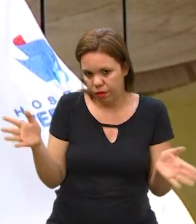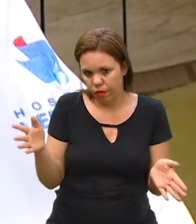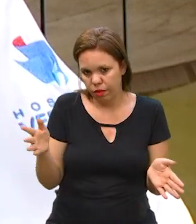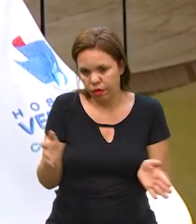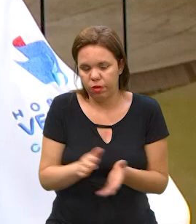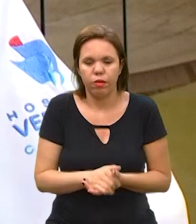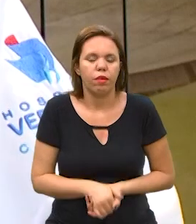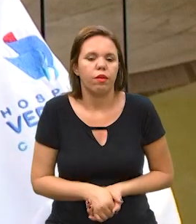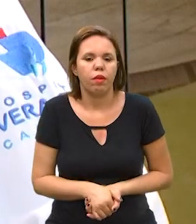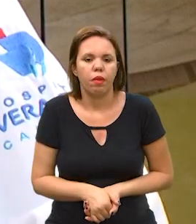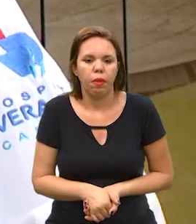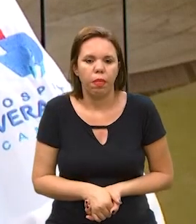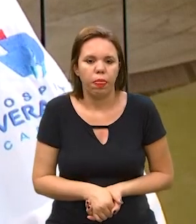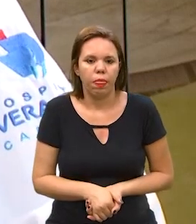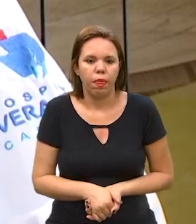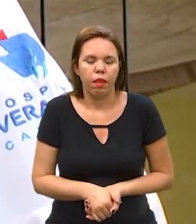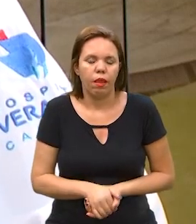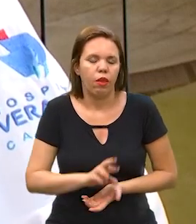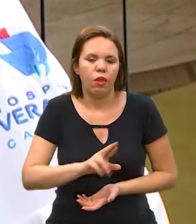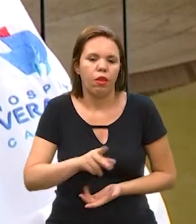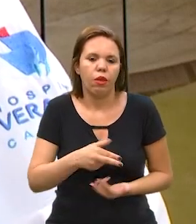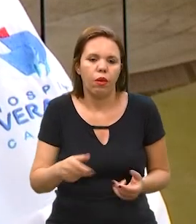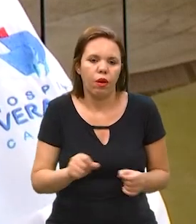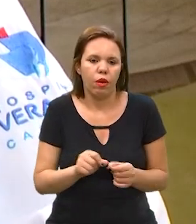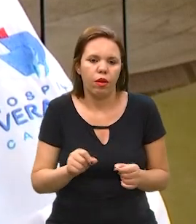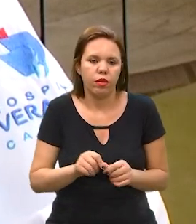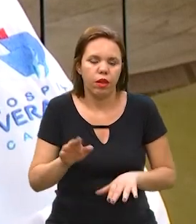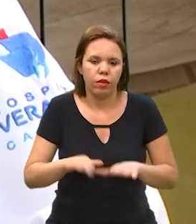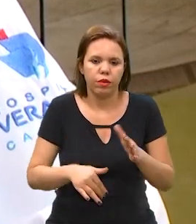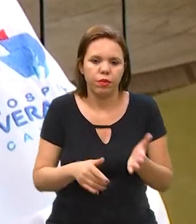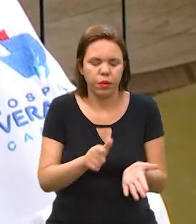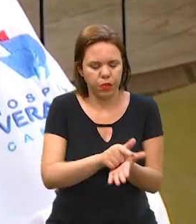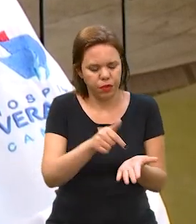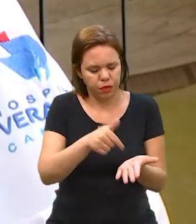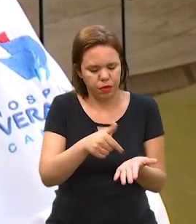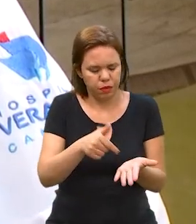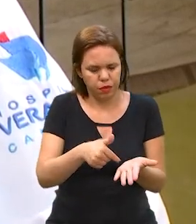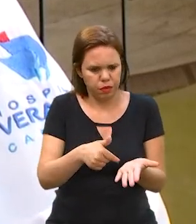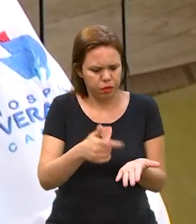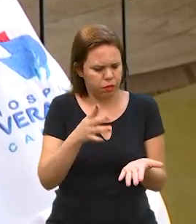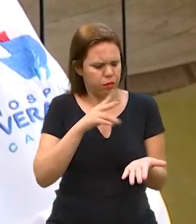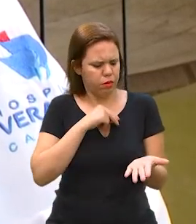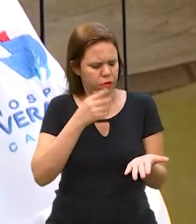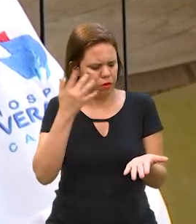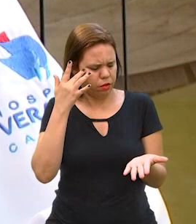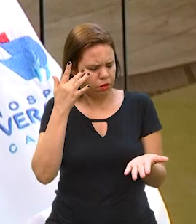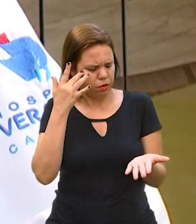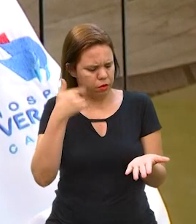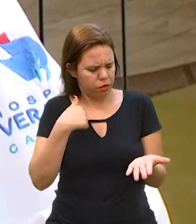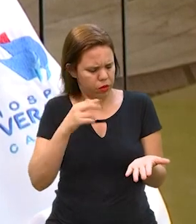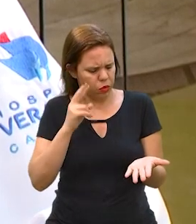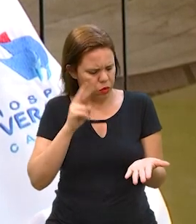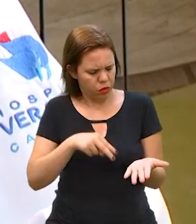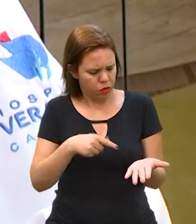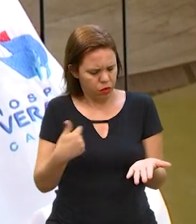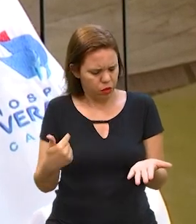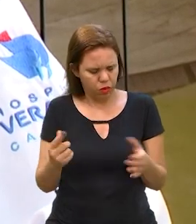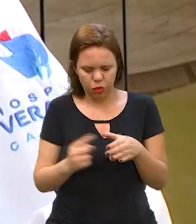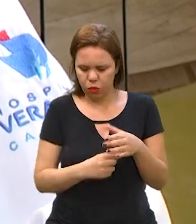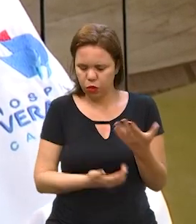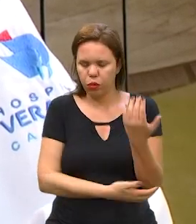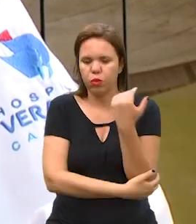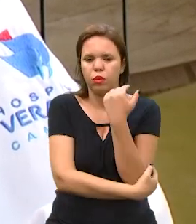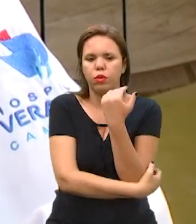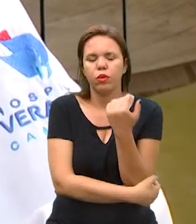já não é invariável às vezes que eu peguei exames discrepantes. Eu falei, mas não é isso que eu tô vendo